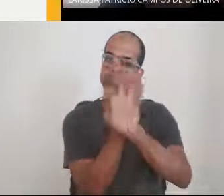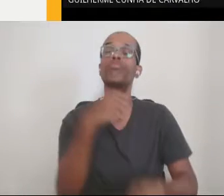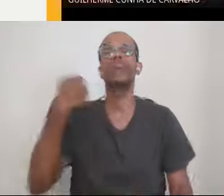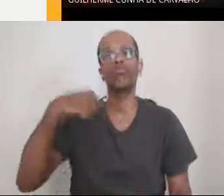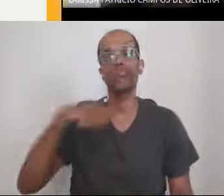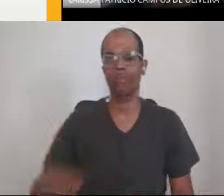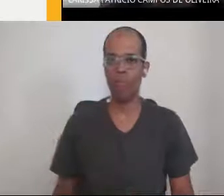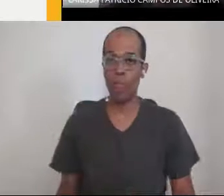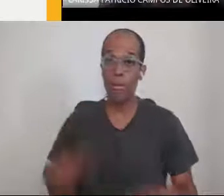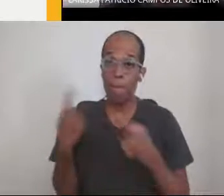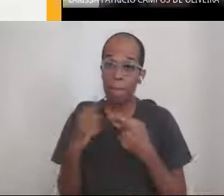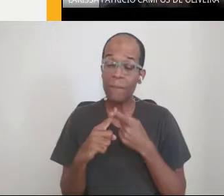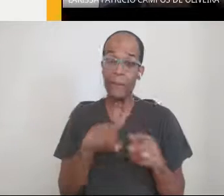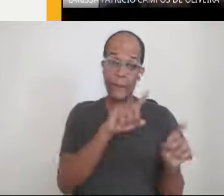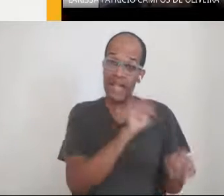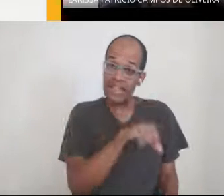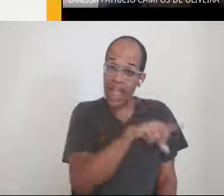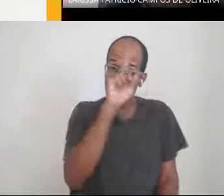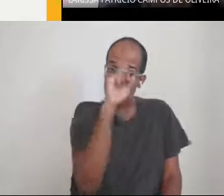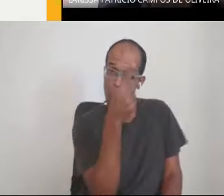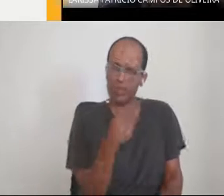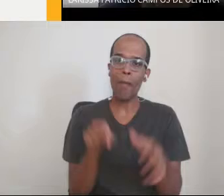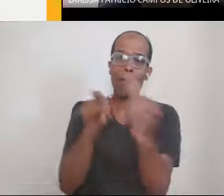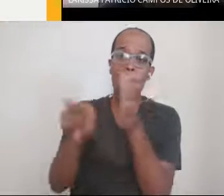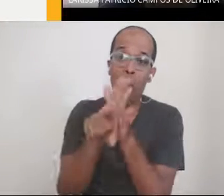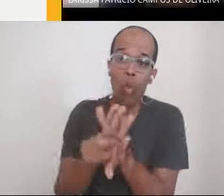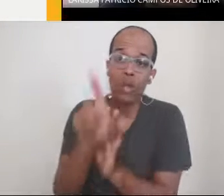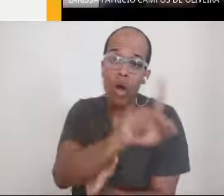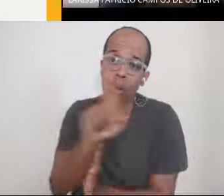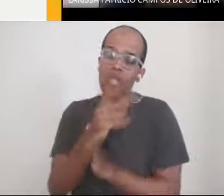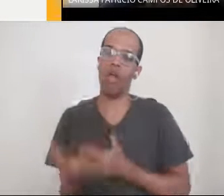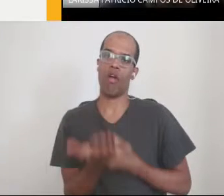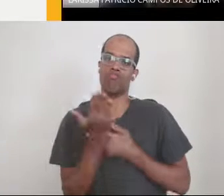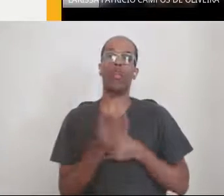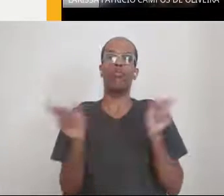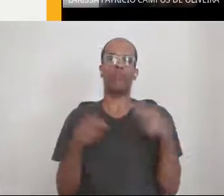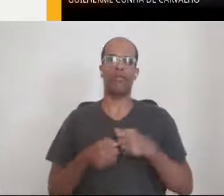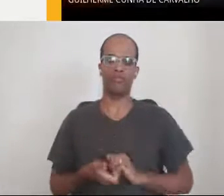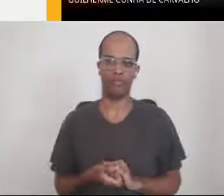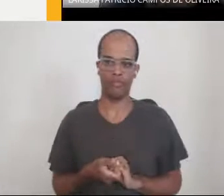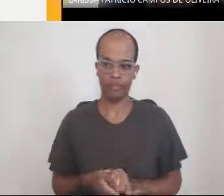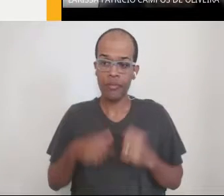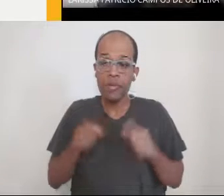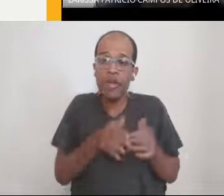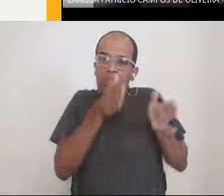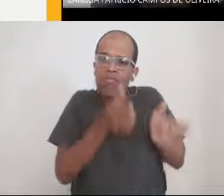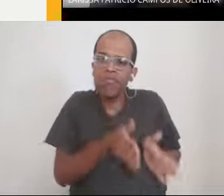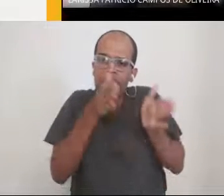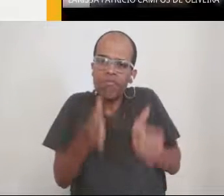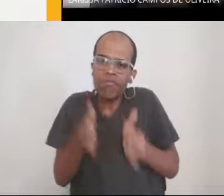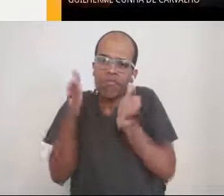que é o momento em que o professor pode tirar as dúvidas dele, né? Então é muito importante isso. E aí precisa ter essa